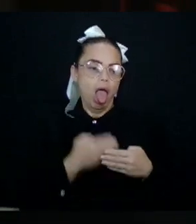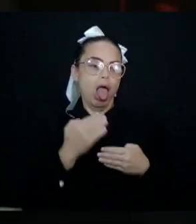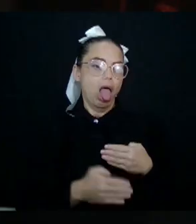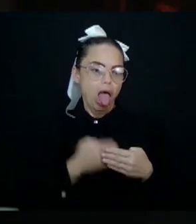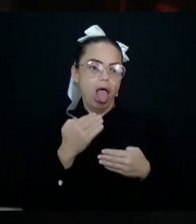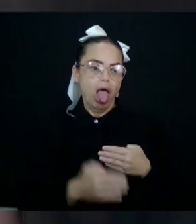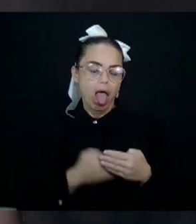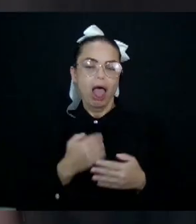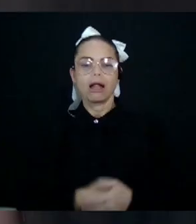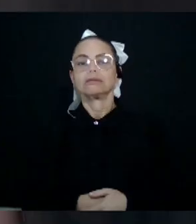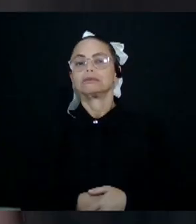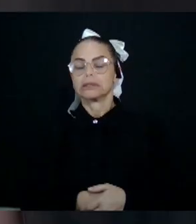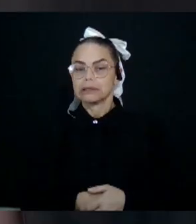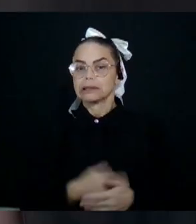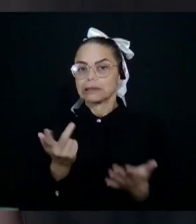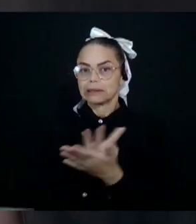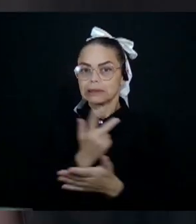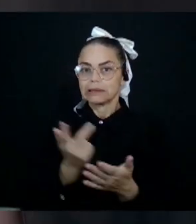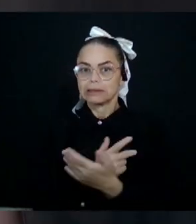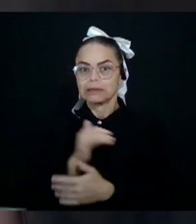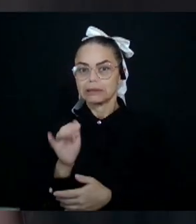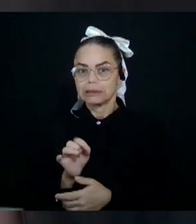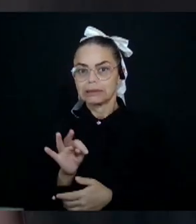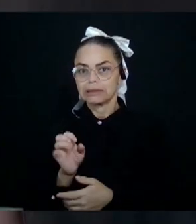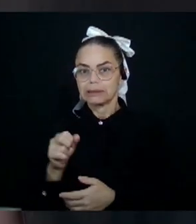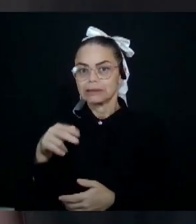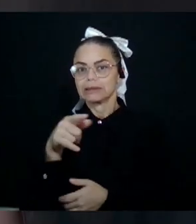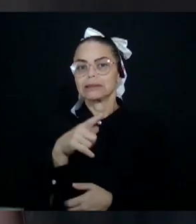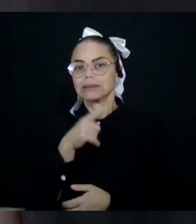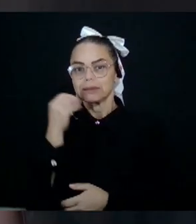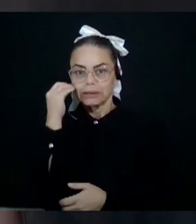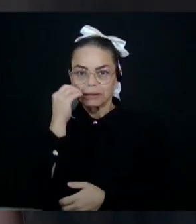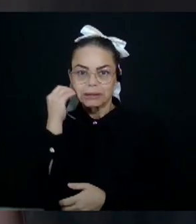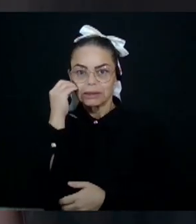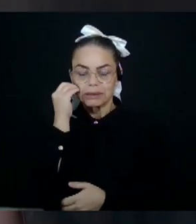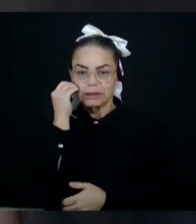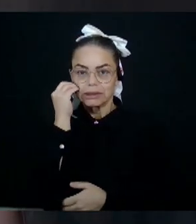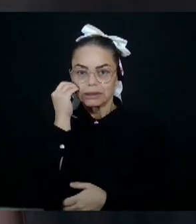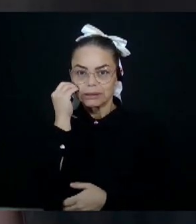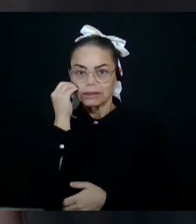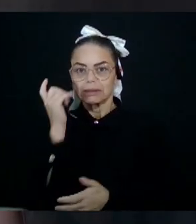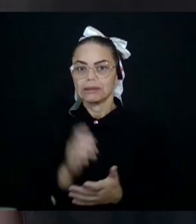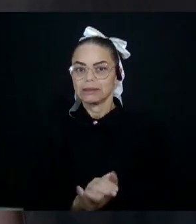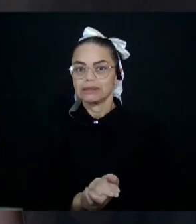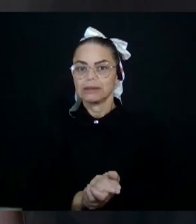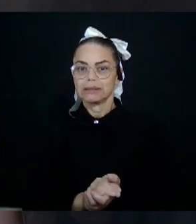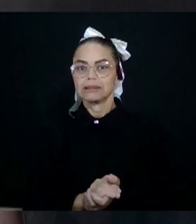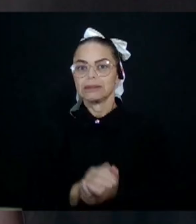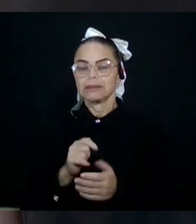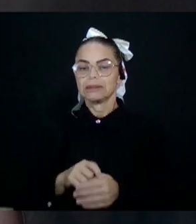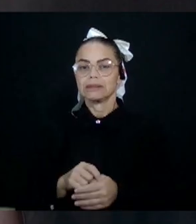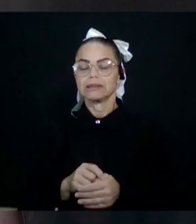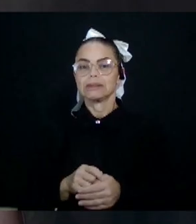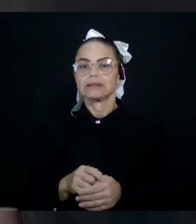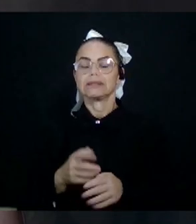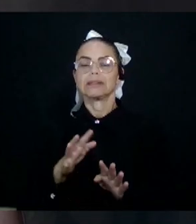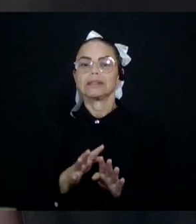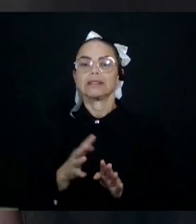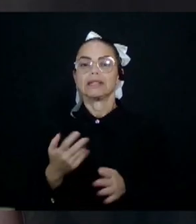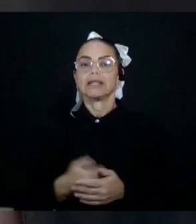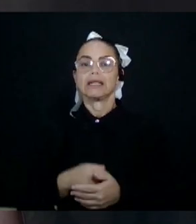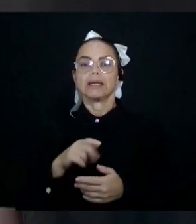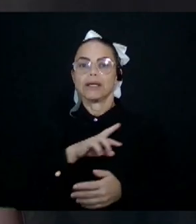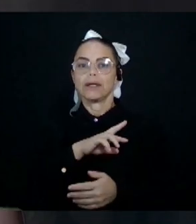errando. Ah, sim. O Wellington tem uma experiência que é um pouco atípica, né? Que Uhum. essas viagens, esse momento que